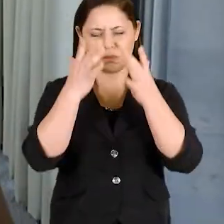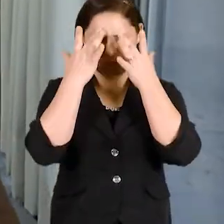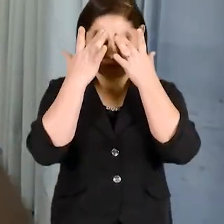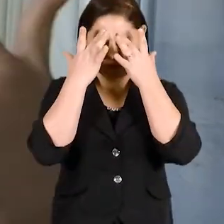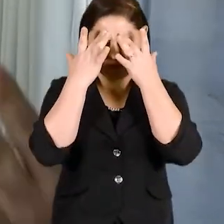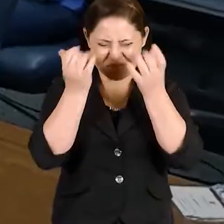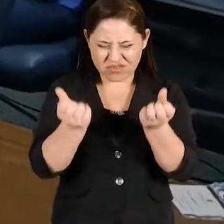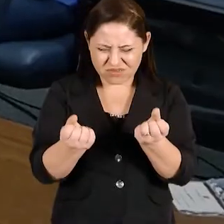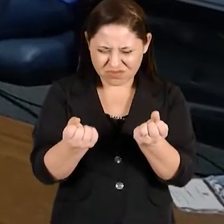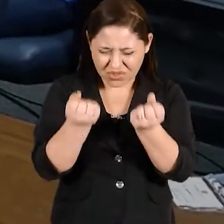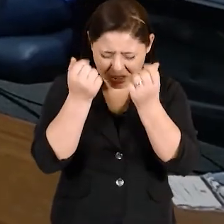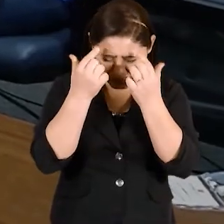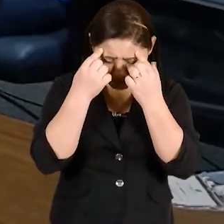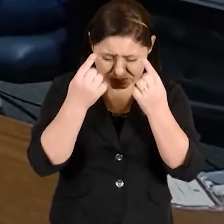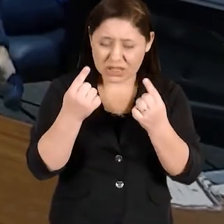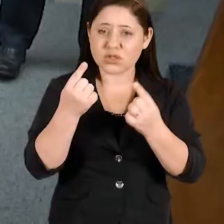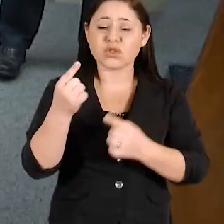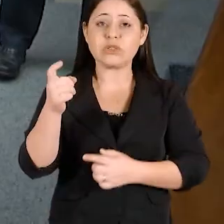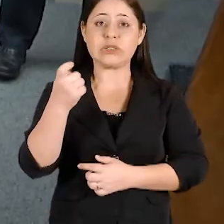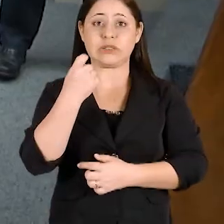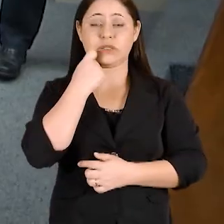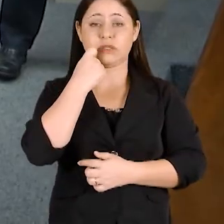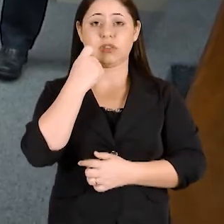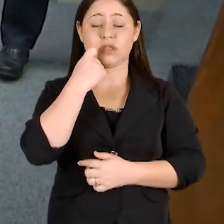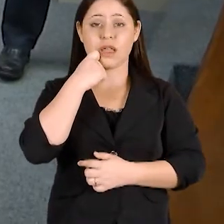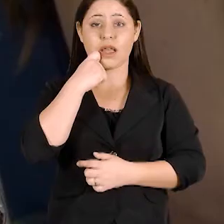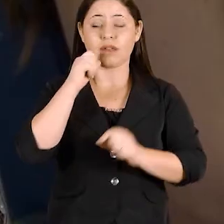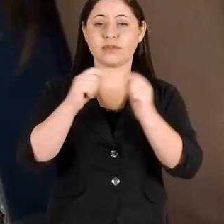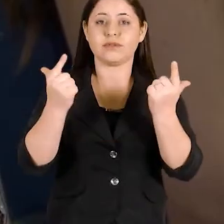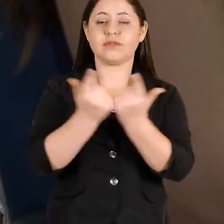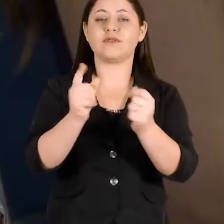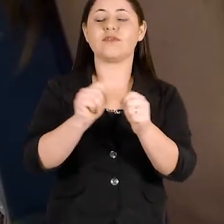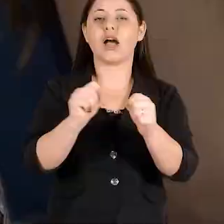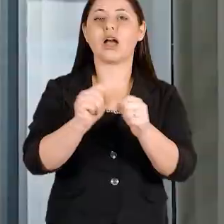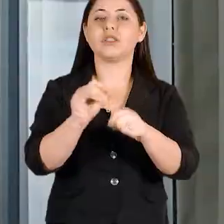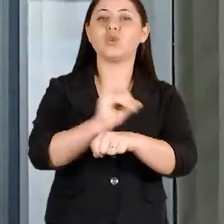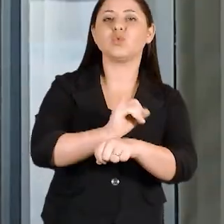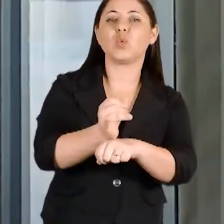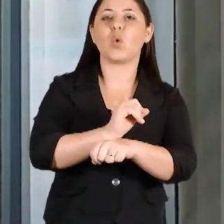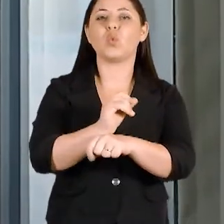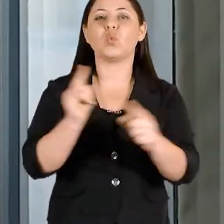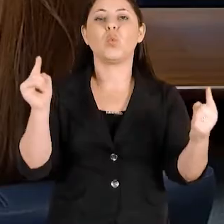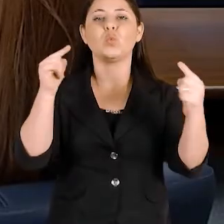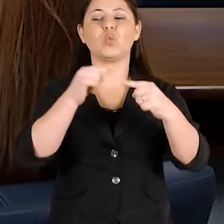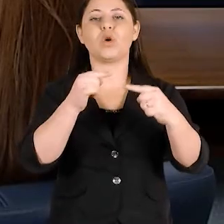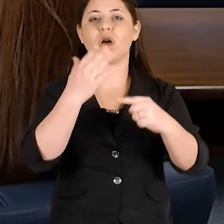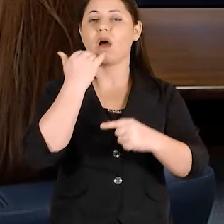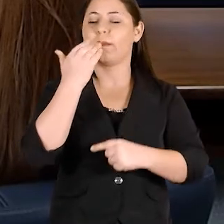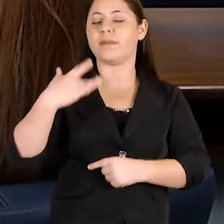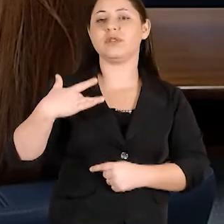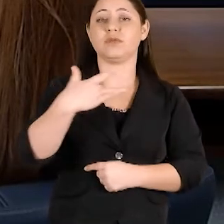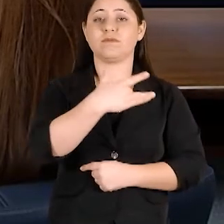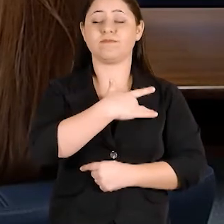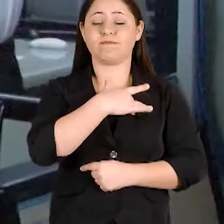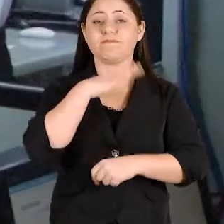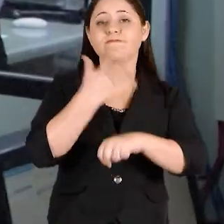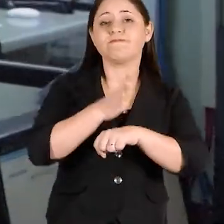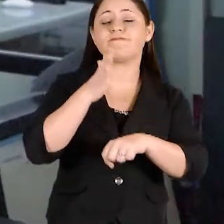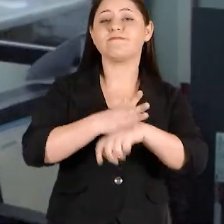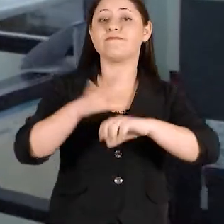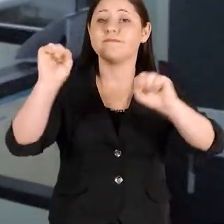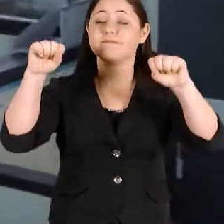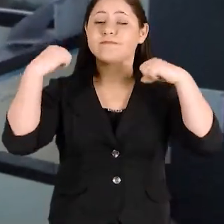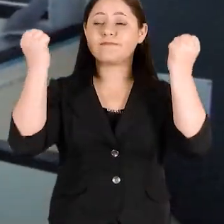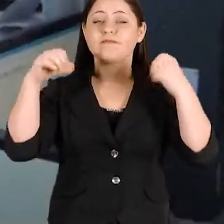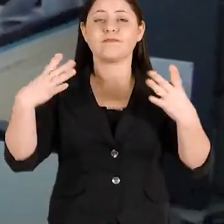estresse e cansaço mental dos servidores, no Sextou na Lemes são realizadas ações ligadas à alimentação saudável,